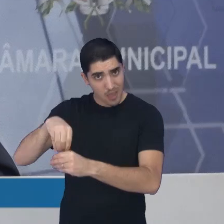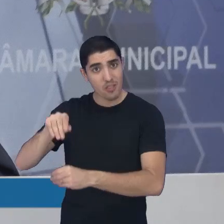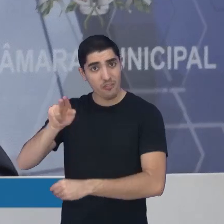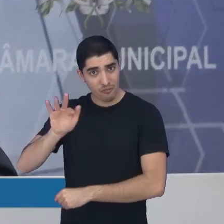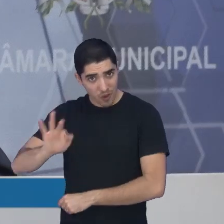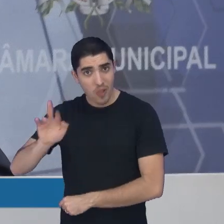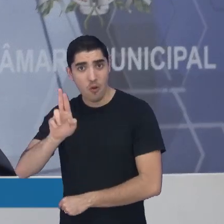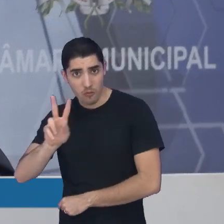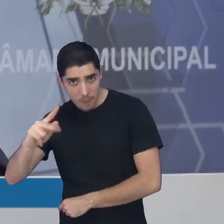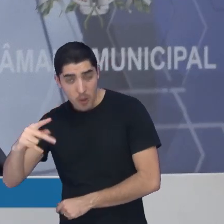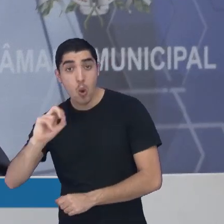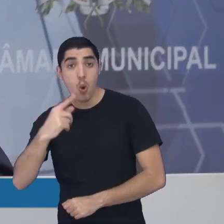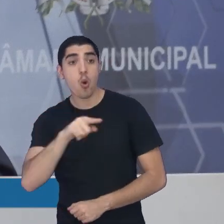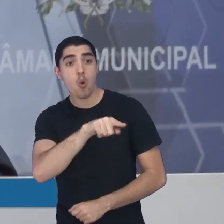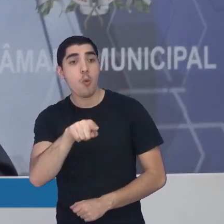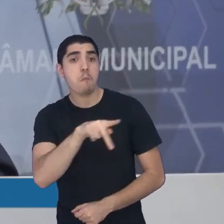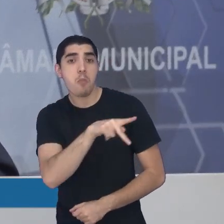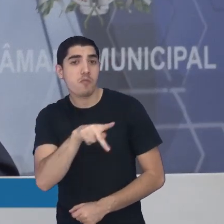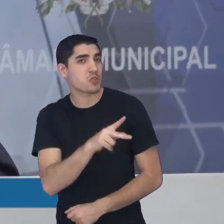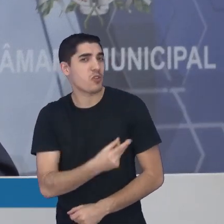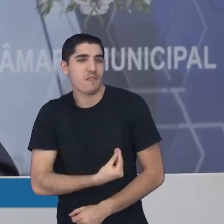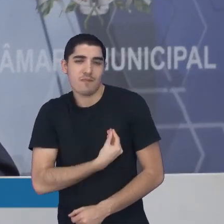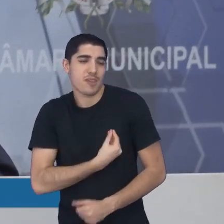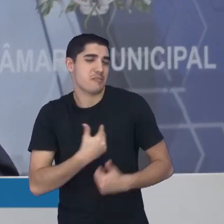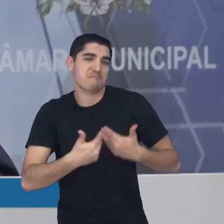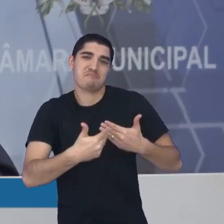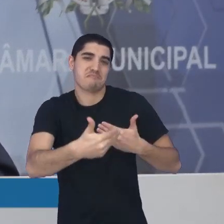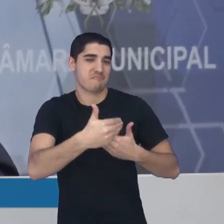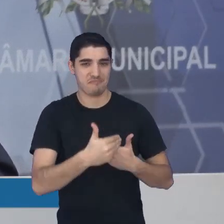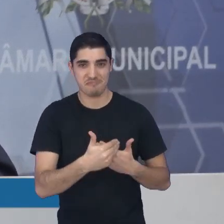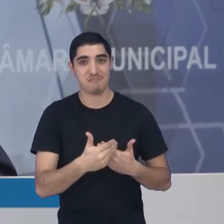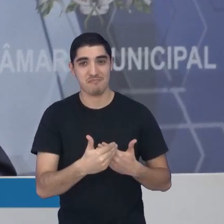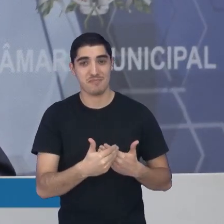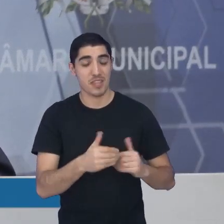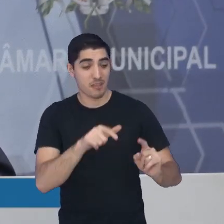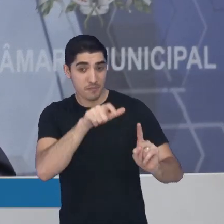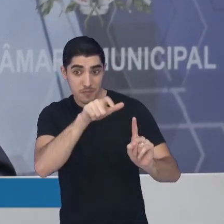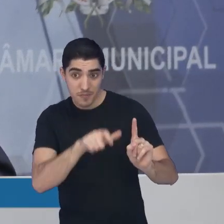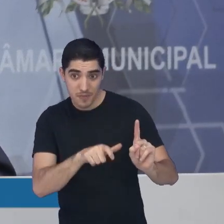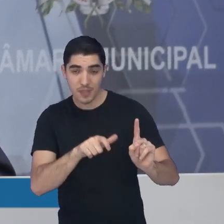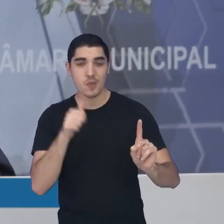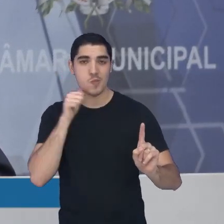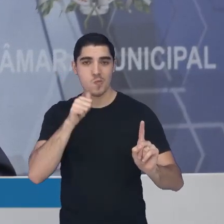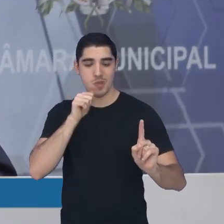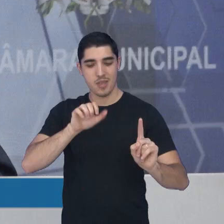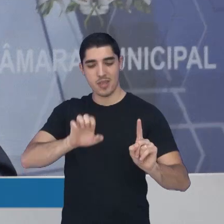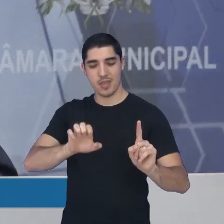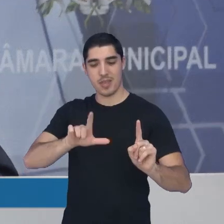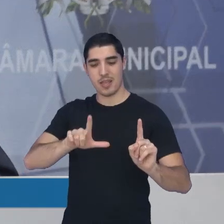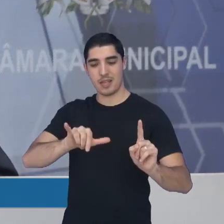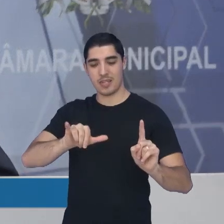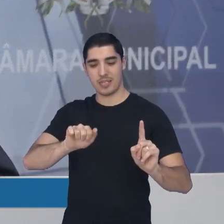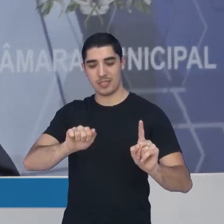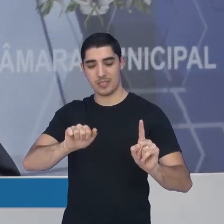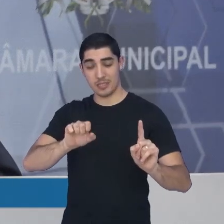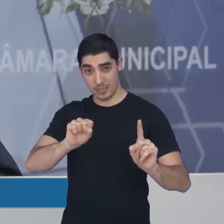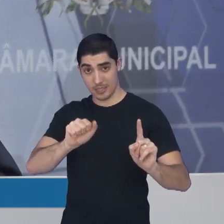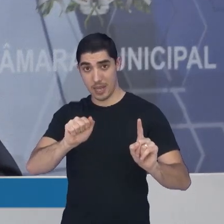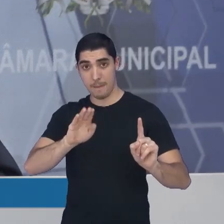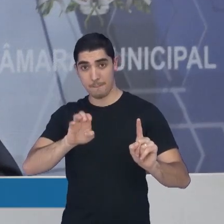ou professoras da vida, na pessoa da professora Elizabeth, esposa do